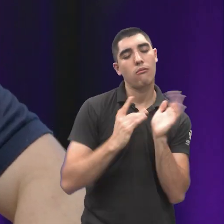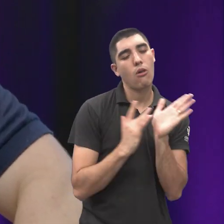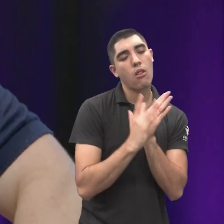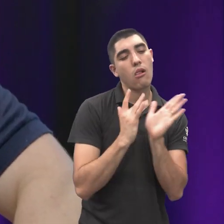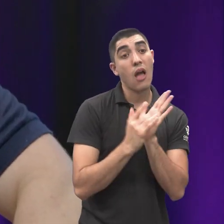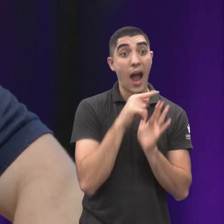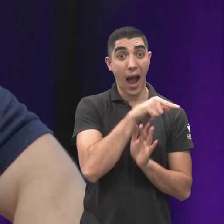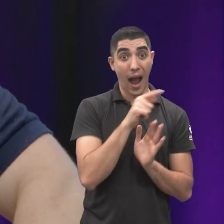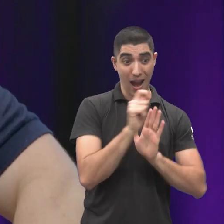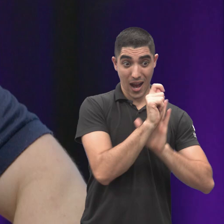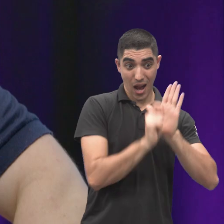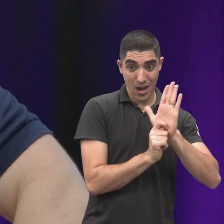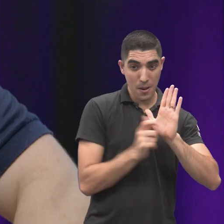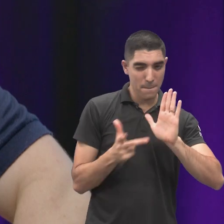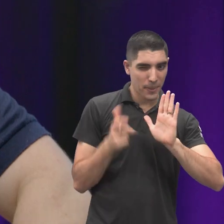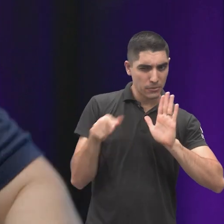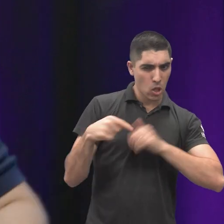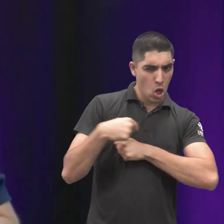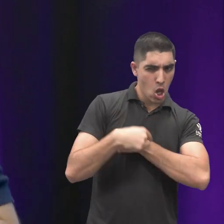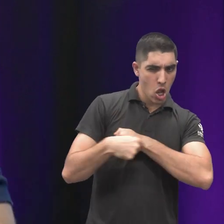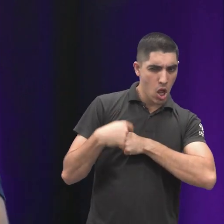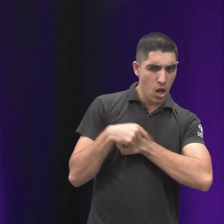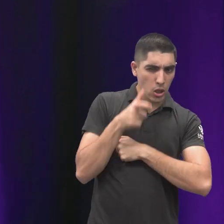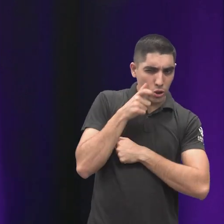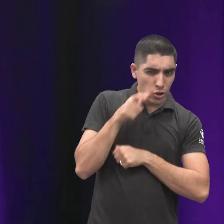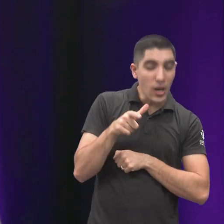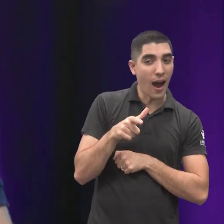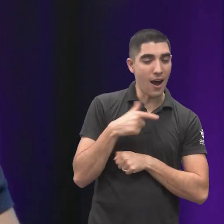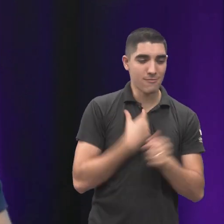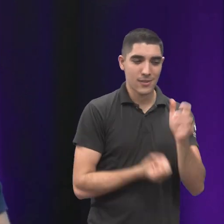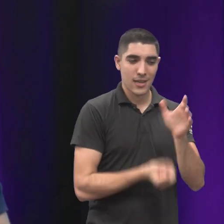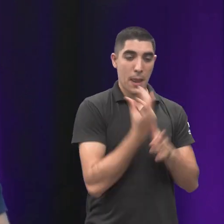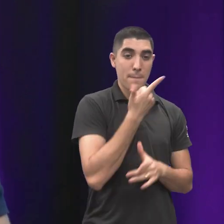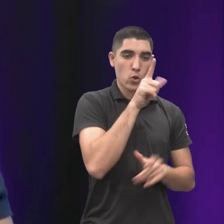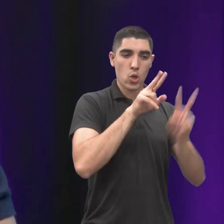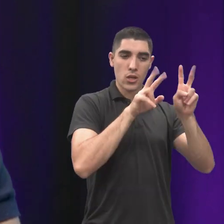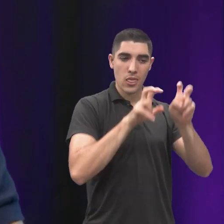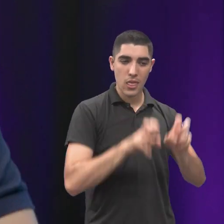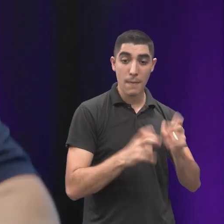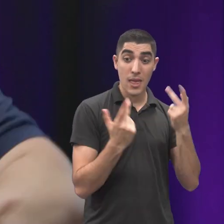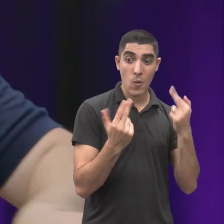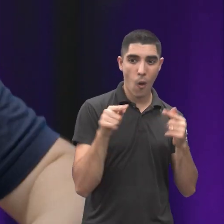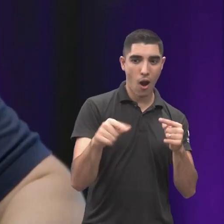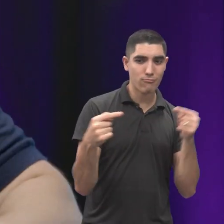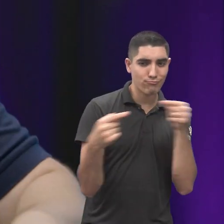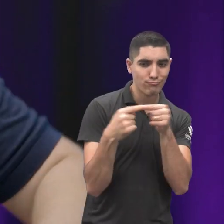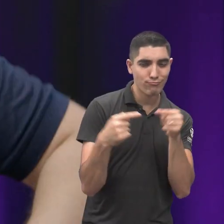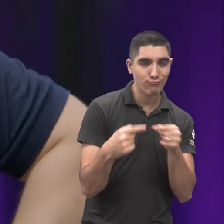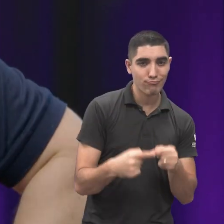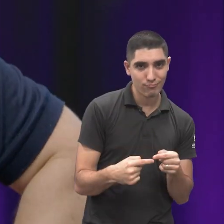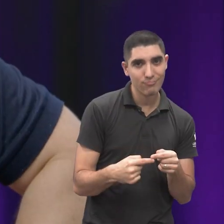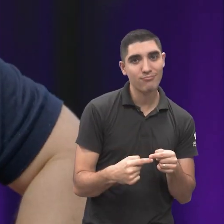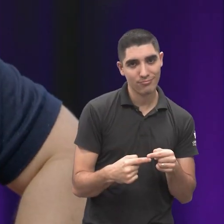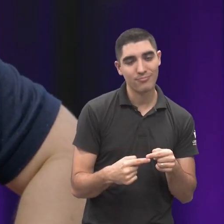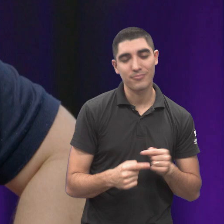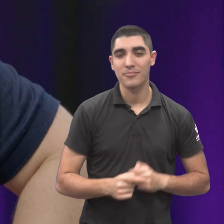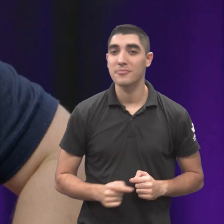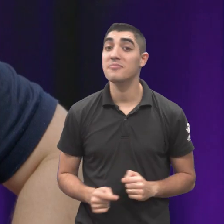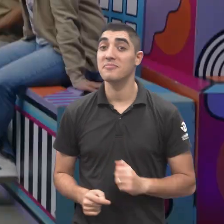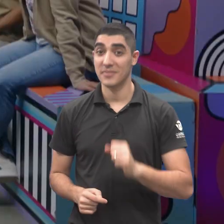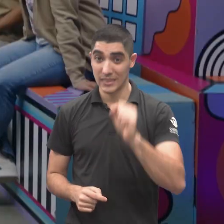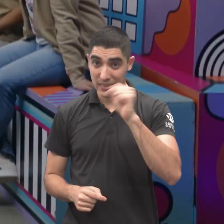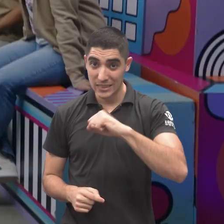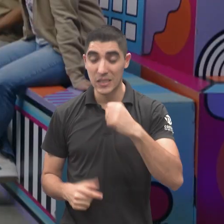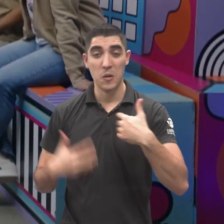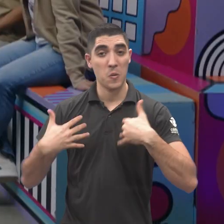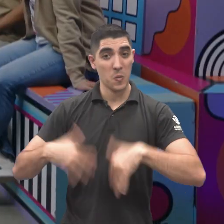os produtores eles vão ter que se adequar a um nicho específico e deixar um pouco de lado outras frentes. Né?